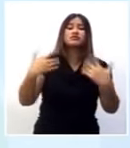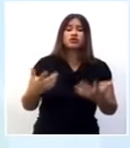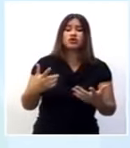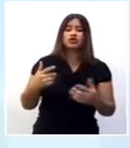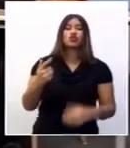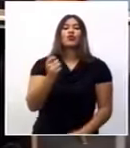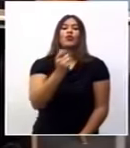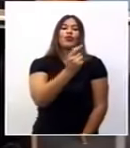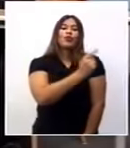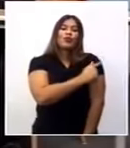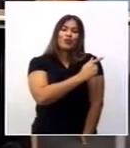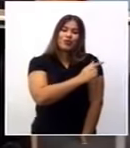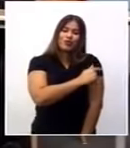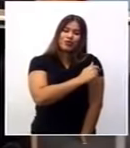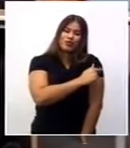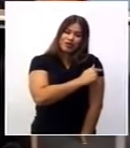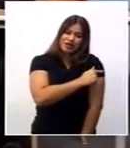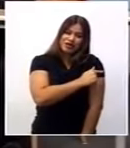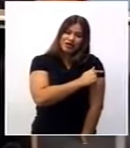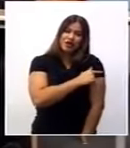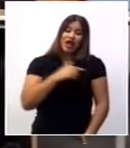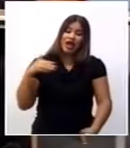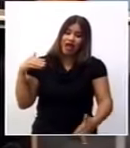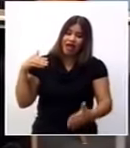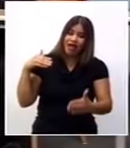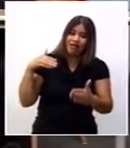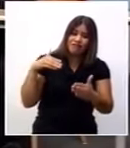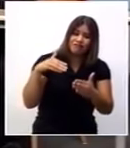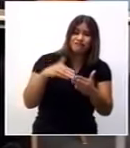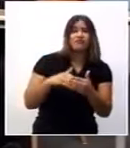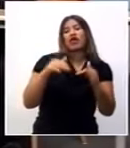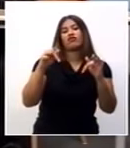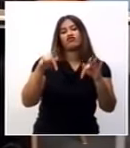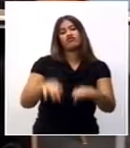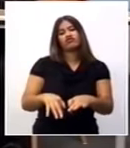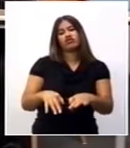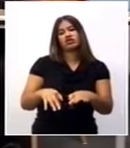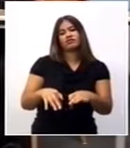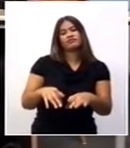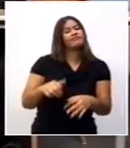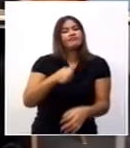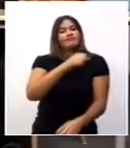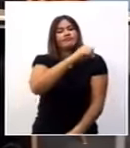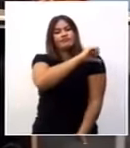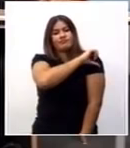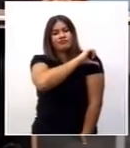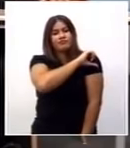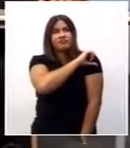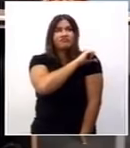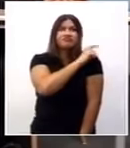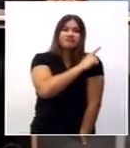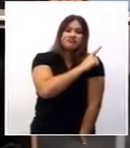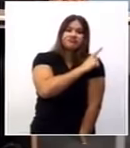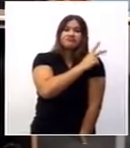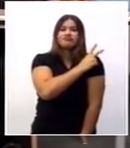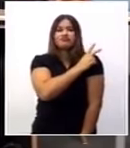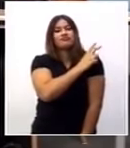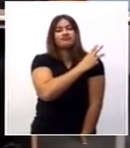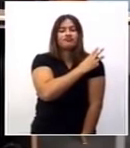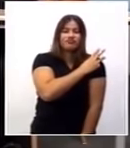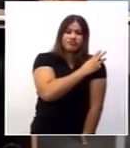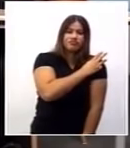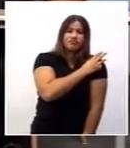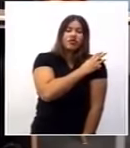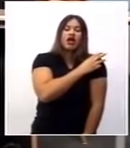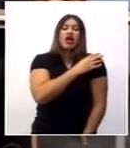Quando chega no ensino médio, também continuará trabalhando com fontes históricas, o professor de história. Mas o currículo paulista que está atual, que é do 1º